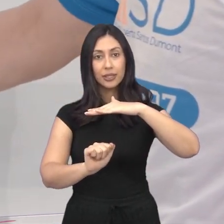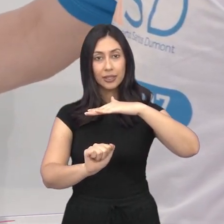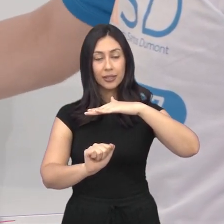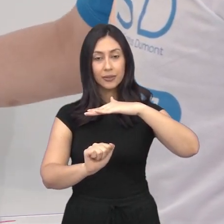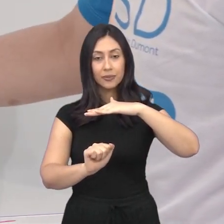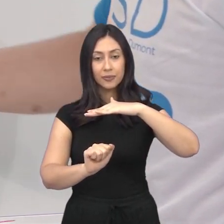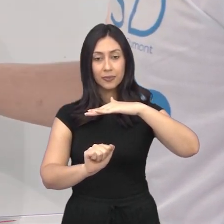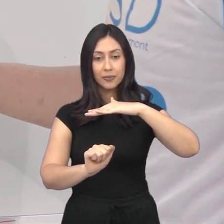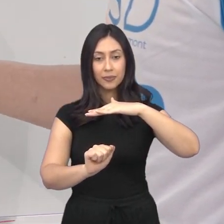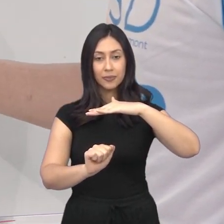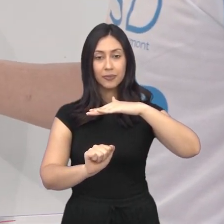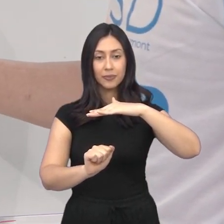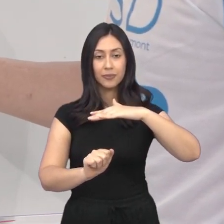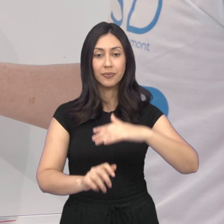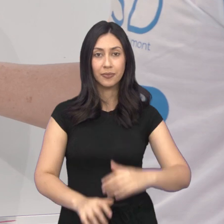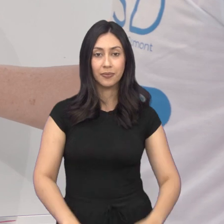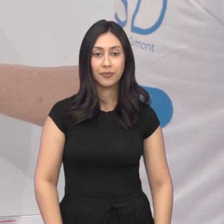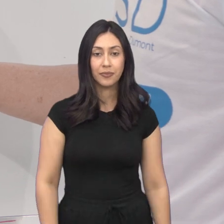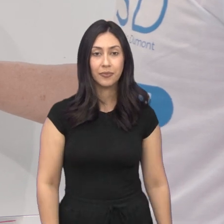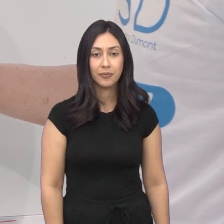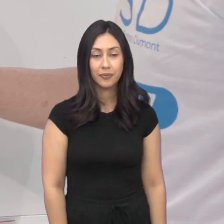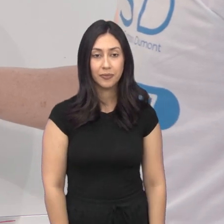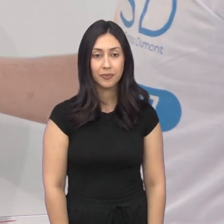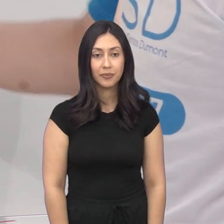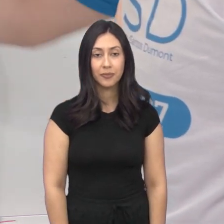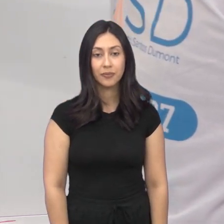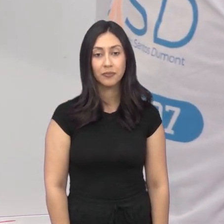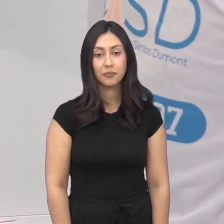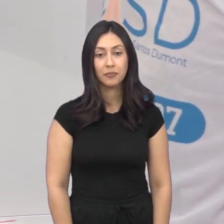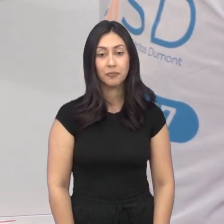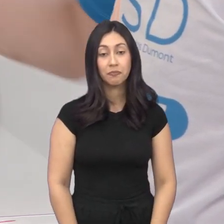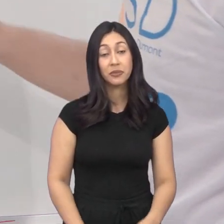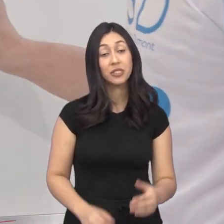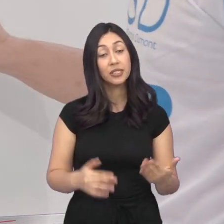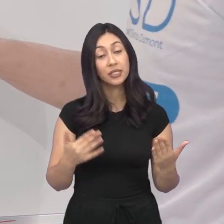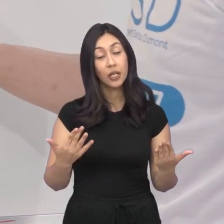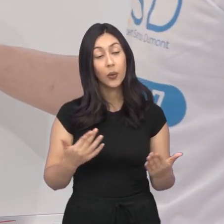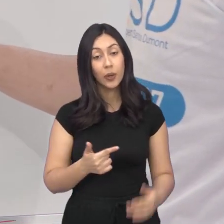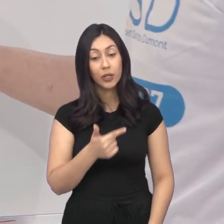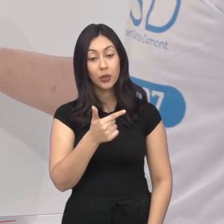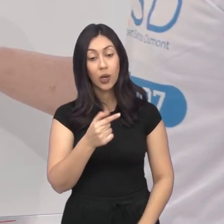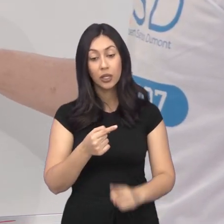sobre 2a. 2 vezes o a é menos 1.